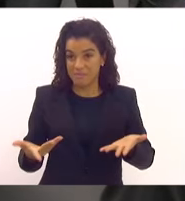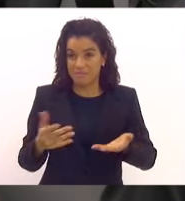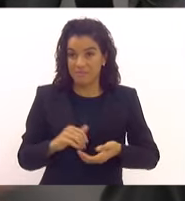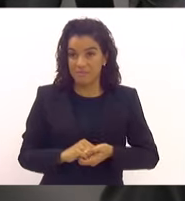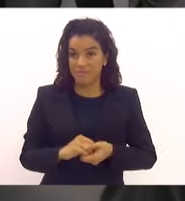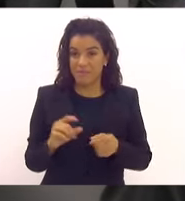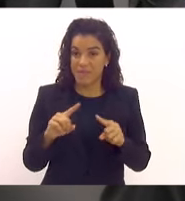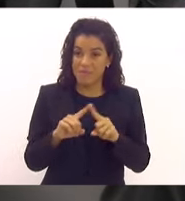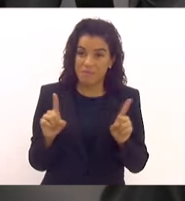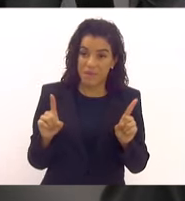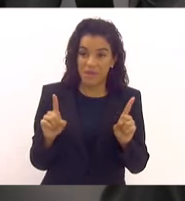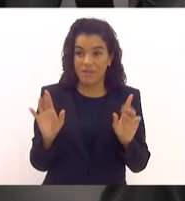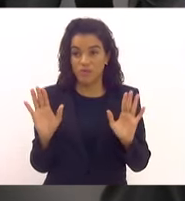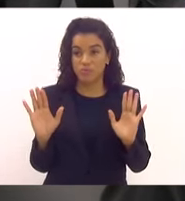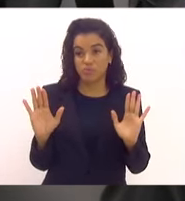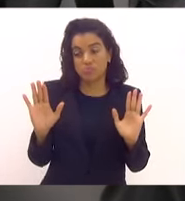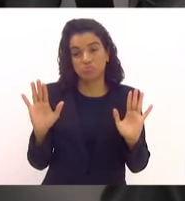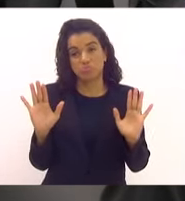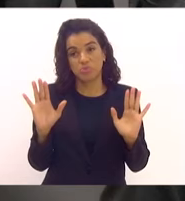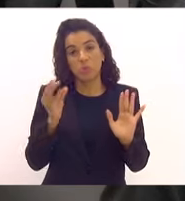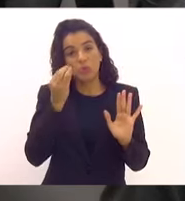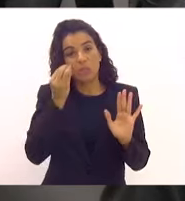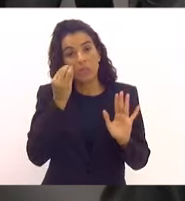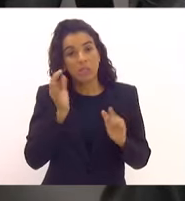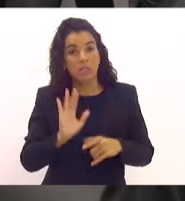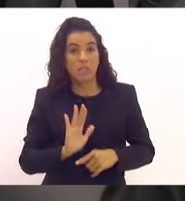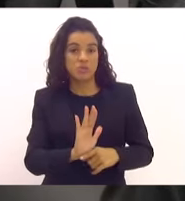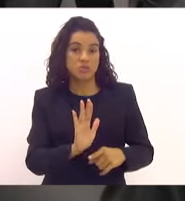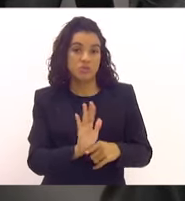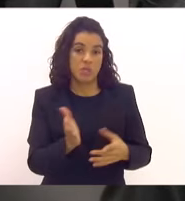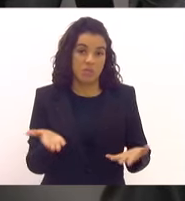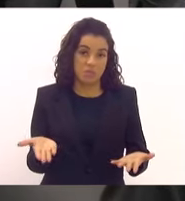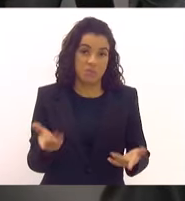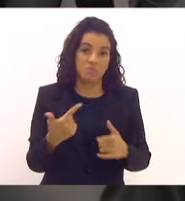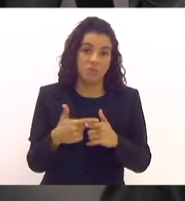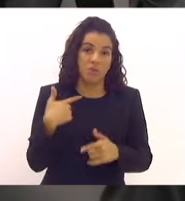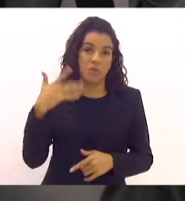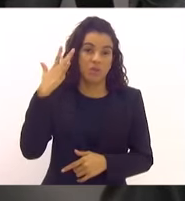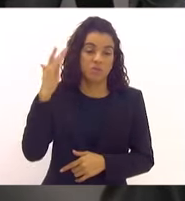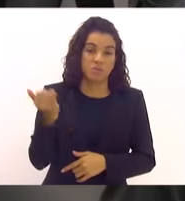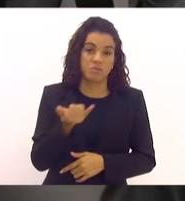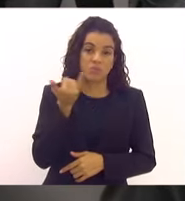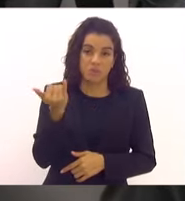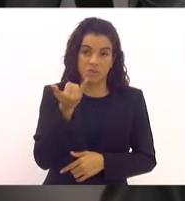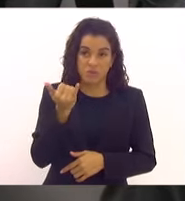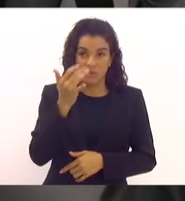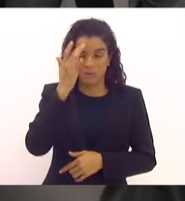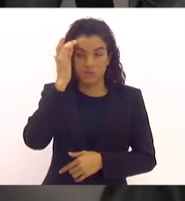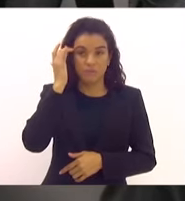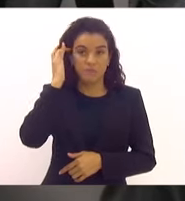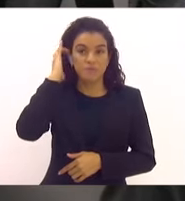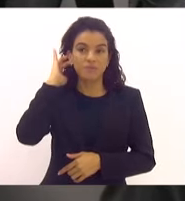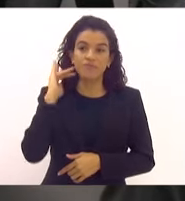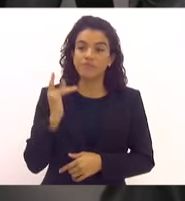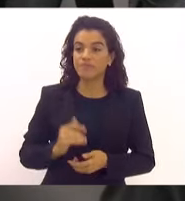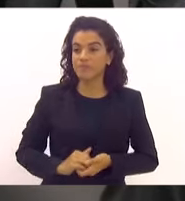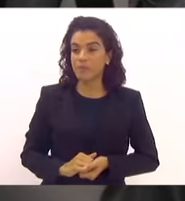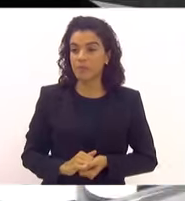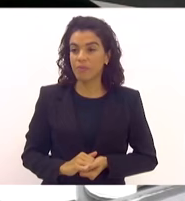Mas, tentando contribuir, porque eu acho que o projeto é importante, mas ele tem um problema de forma. Deputado doutor